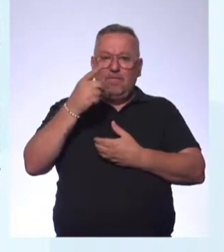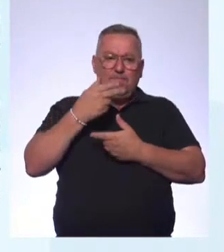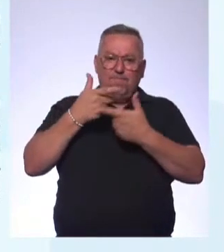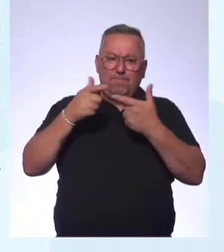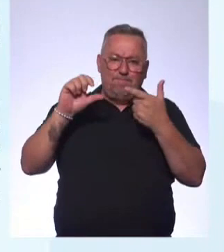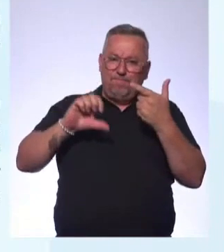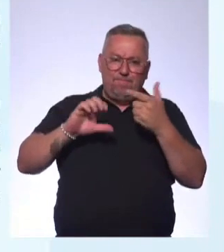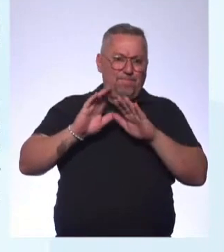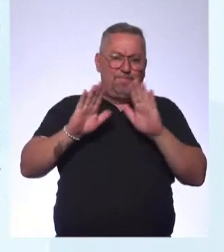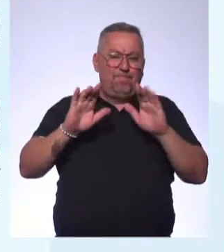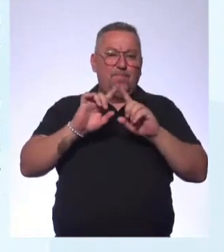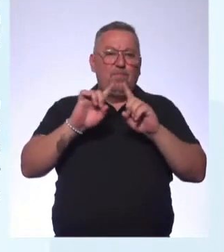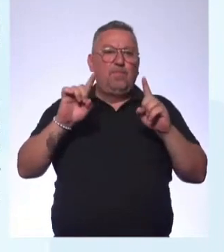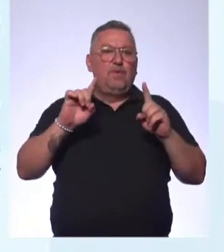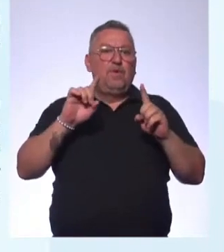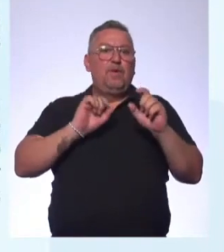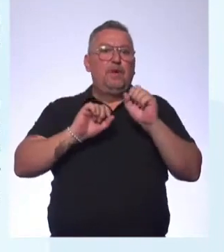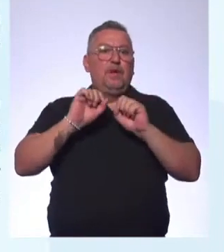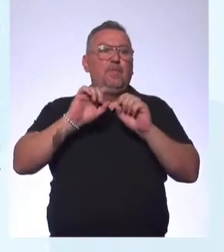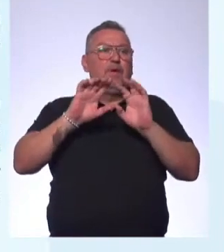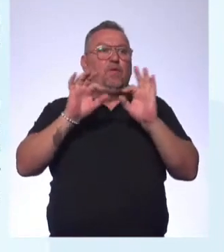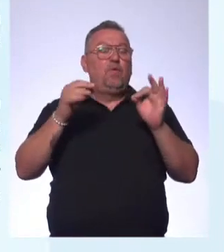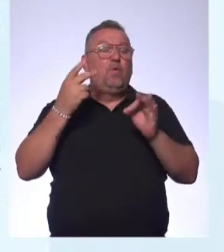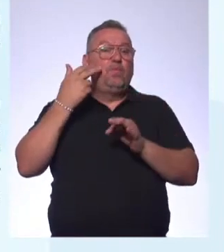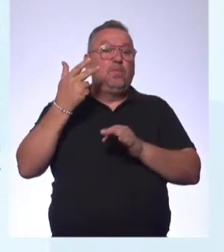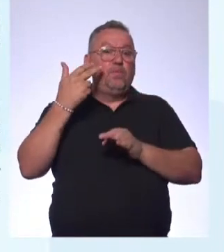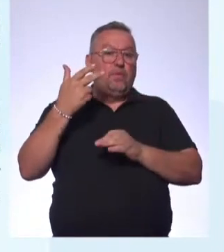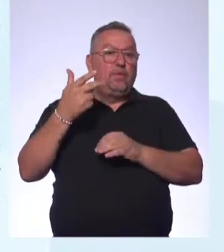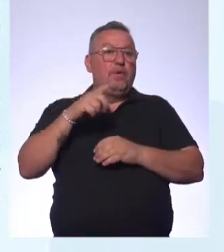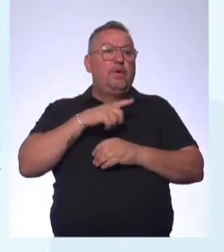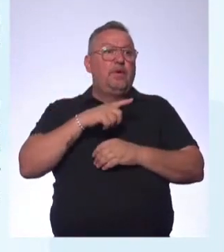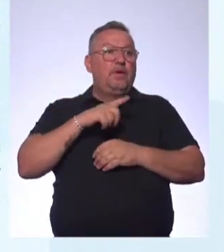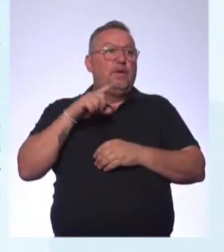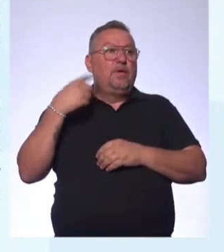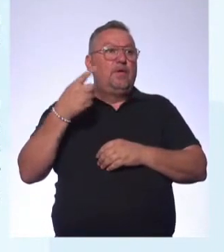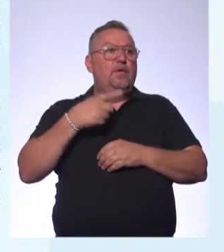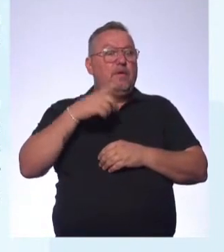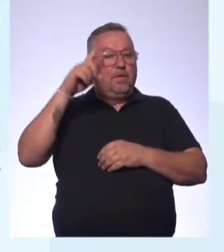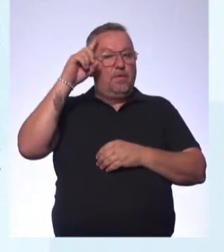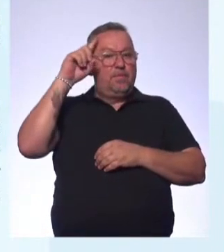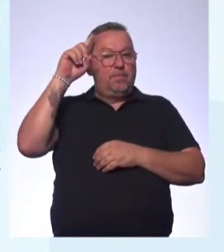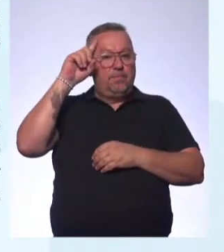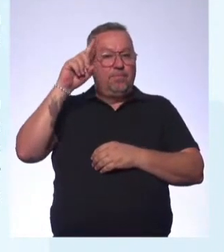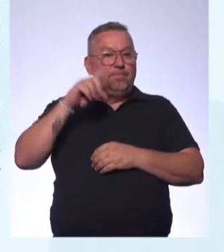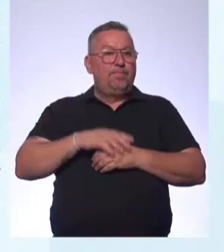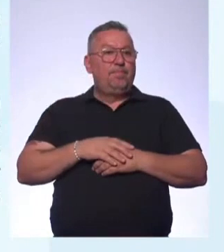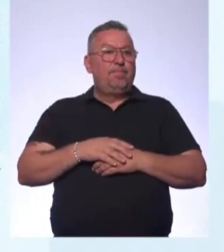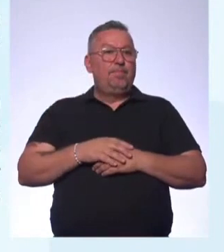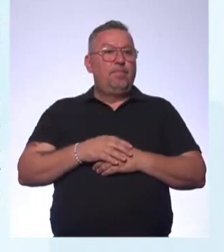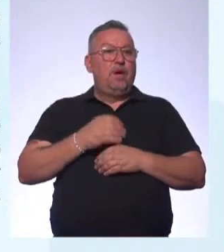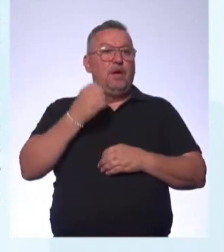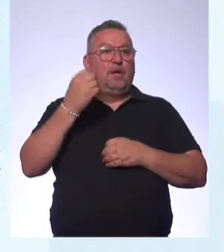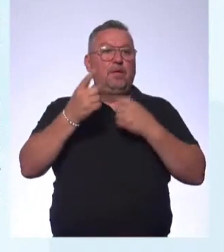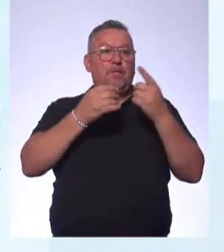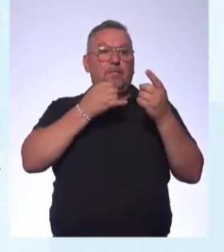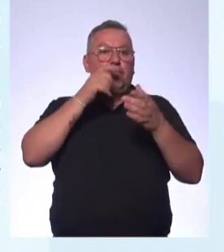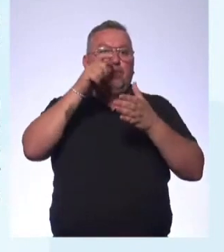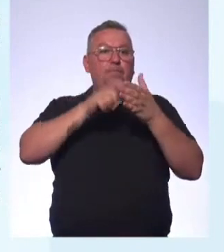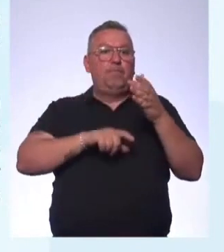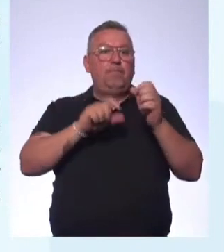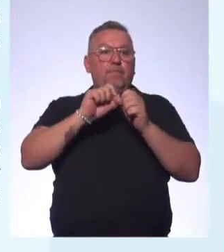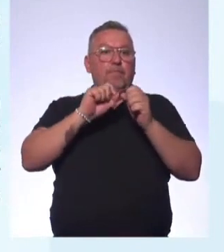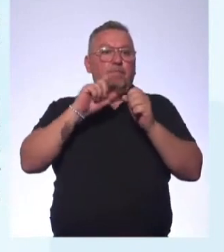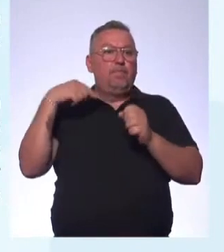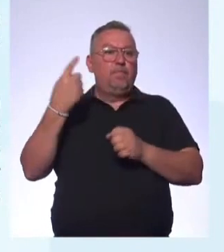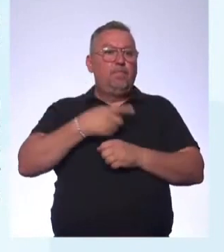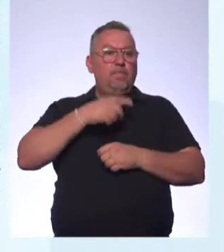aspecto negativo, mas aquilo que é mais comum, que está dentro do nosso cotidiano. Alguns exemplos de pensamentos que fazem parte